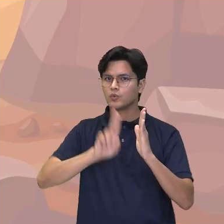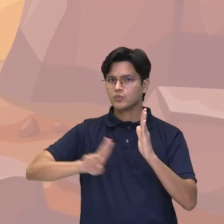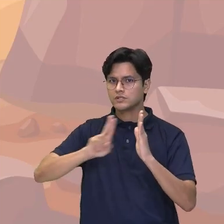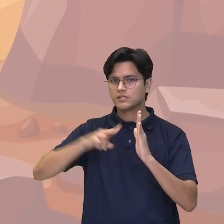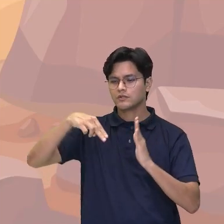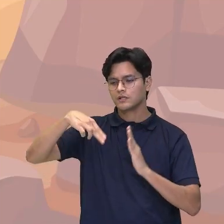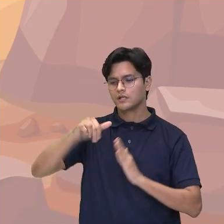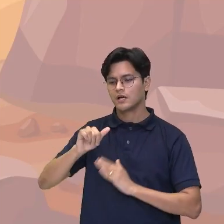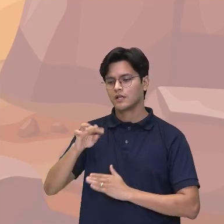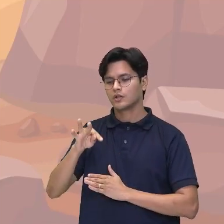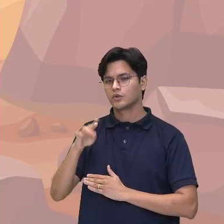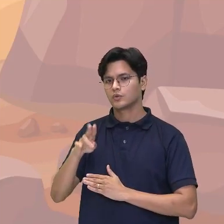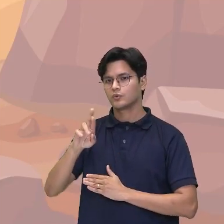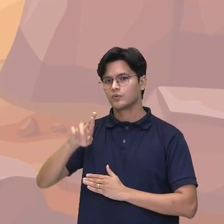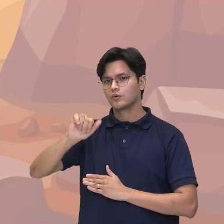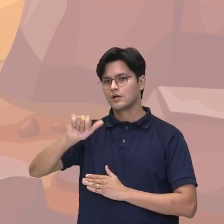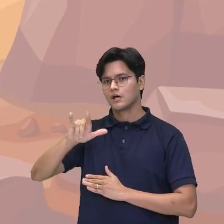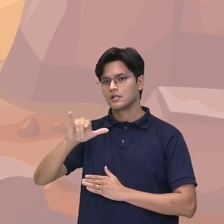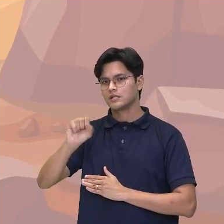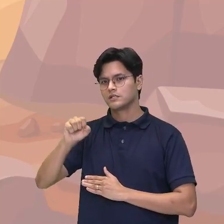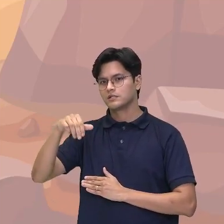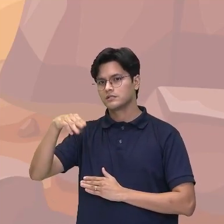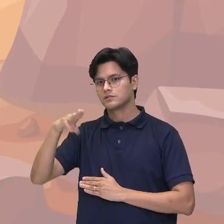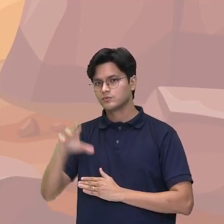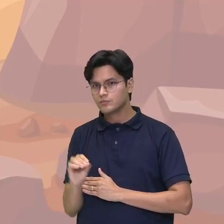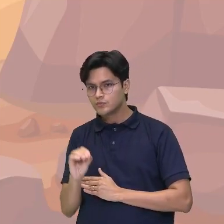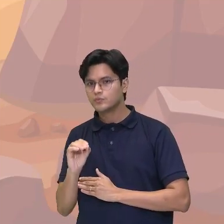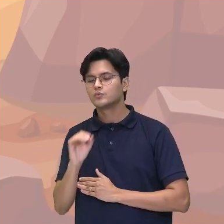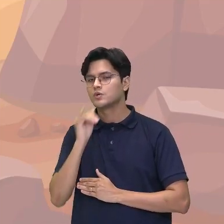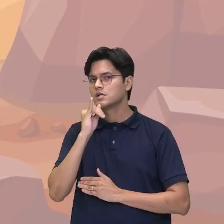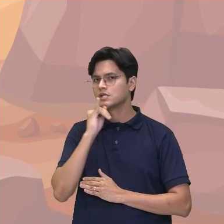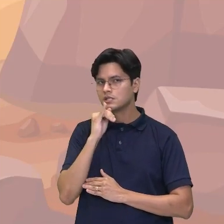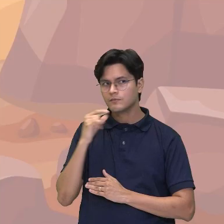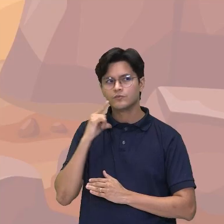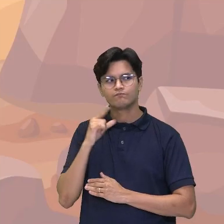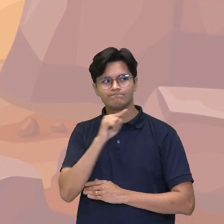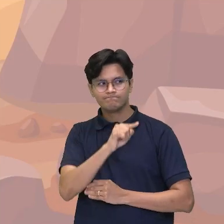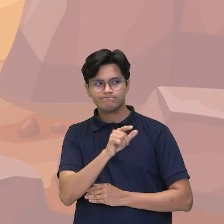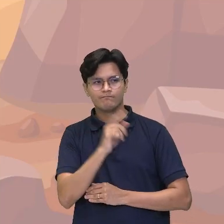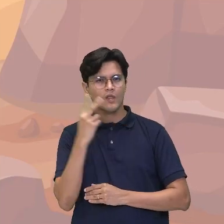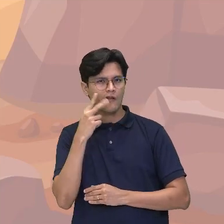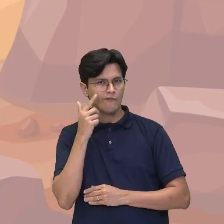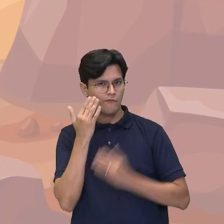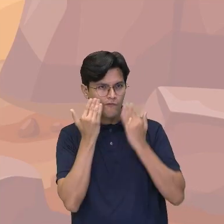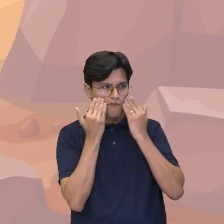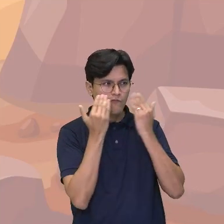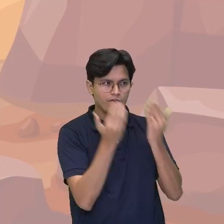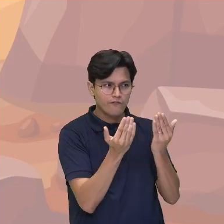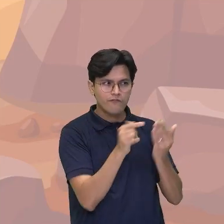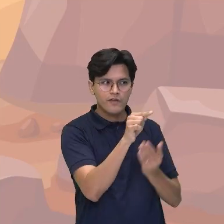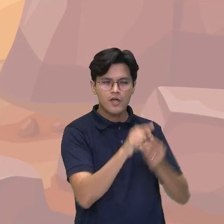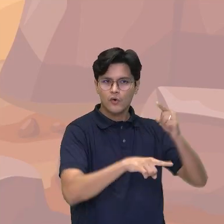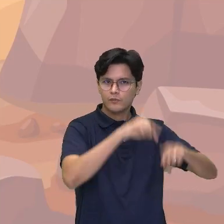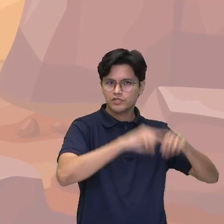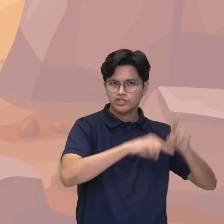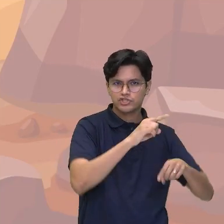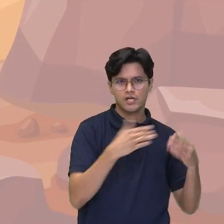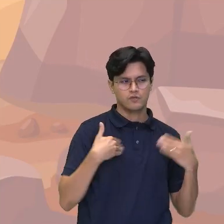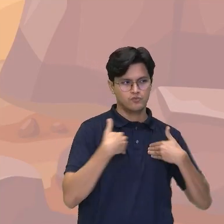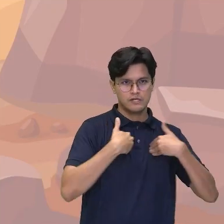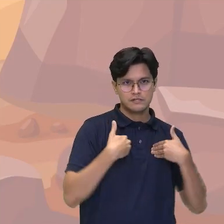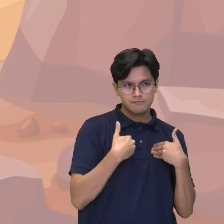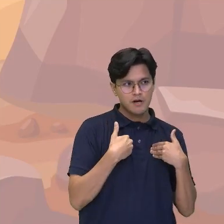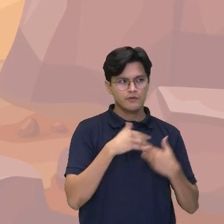naturalista? Ele desenhava tal qual ele via o objeto e os animais na natureza. Ele tentava chegar o mais